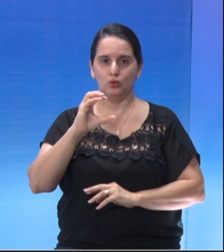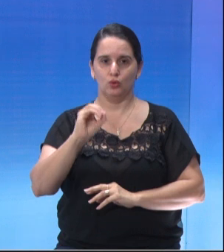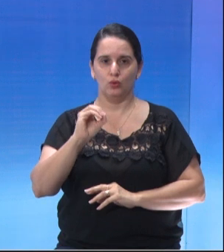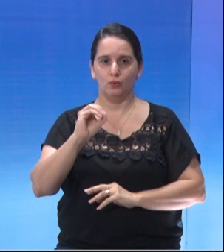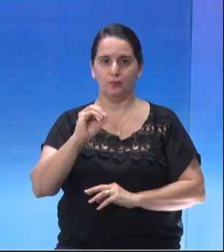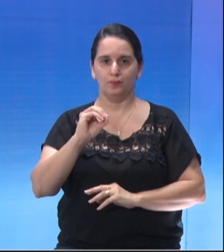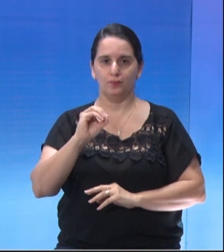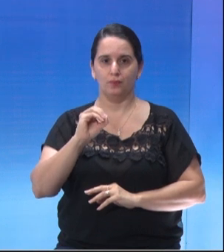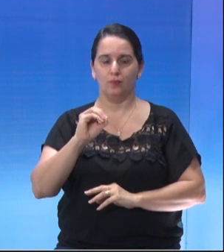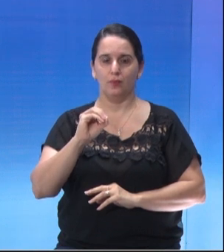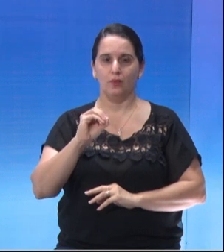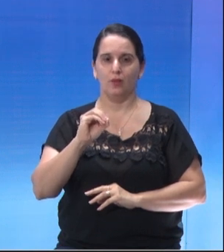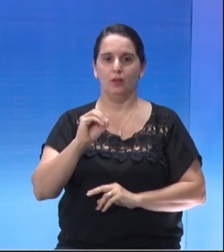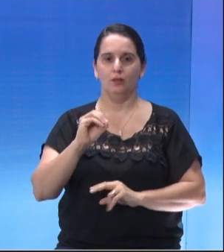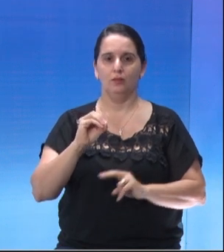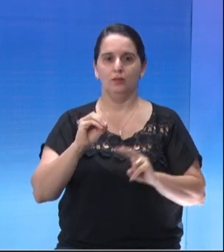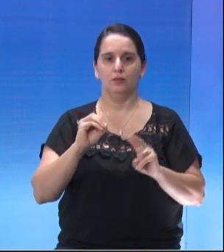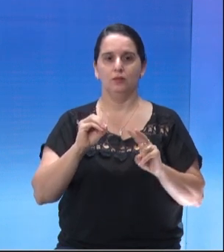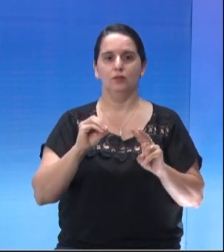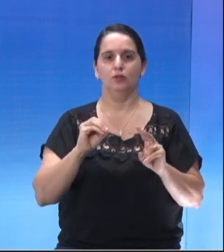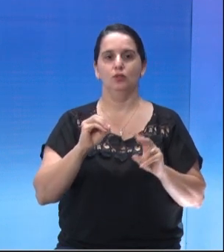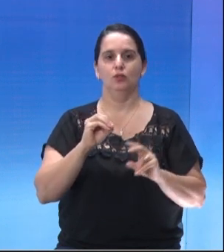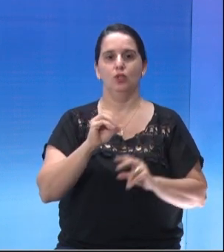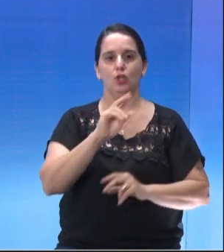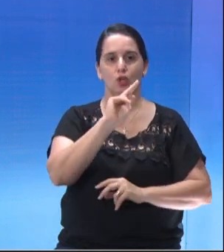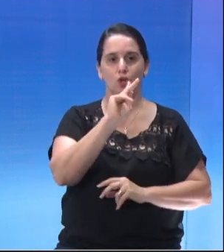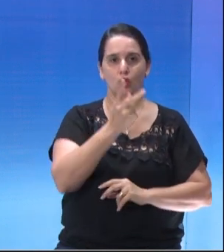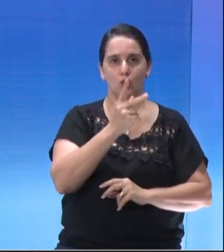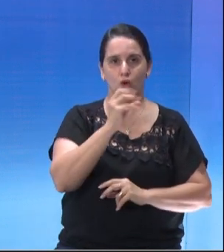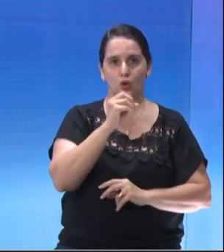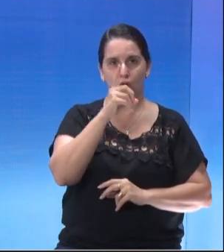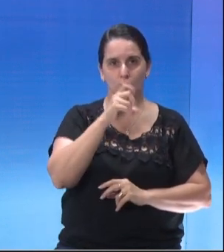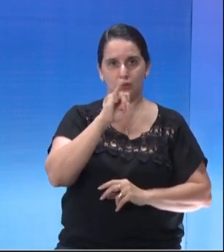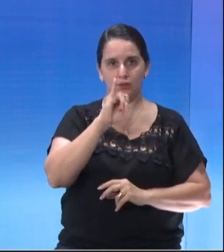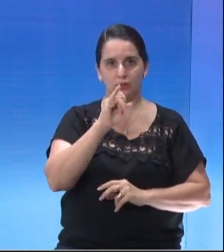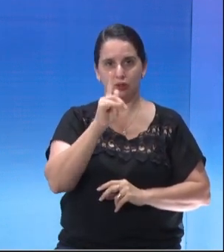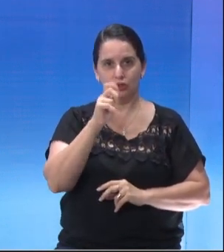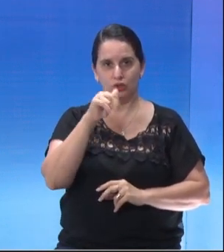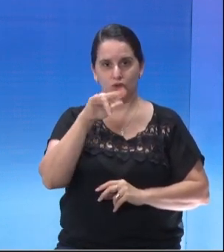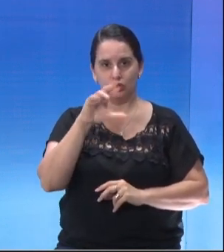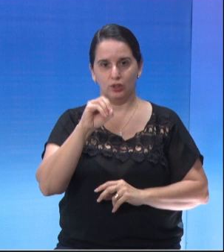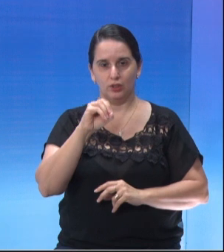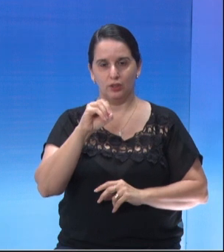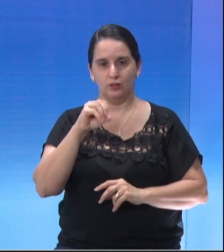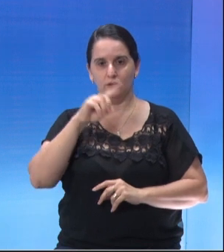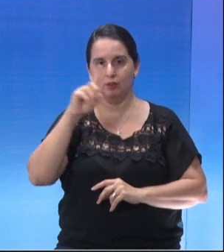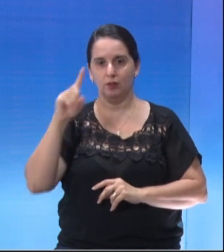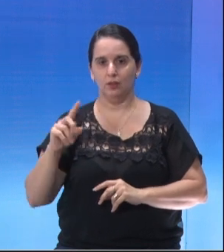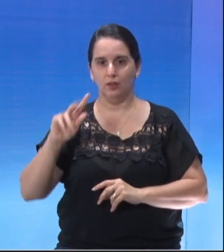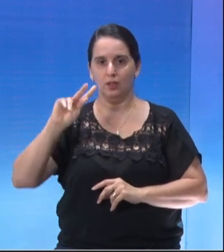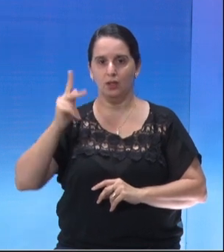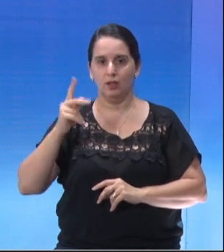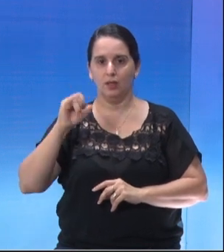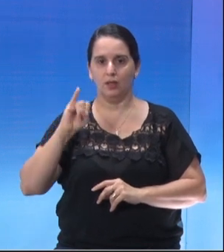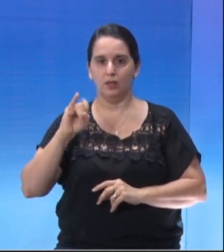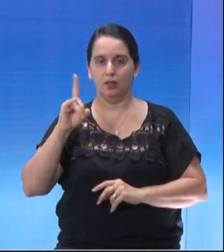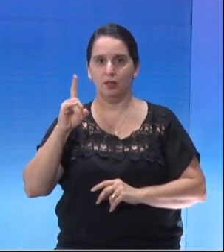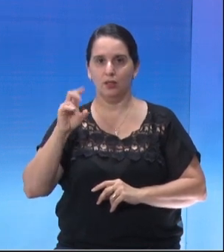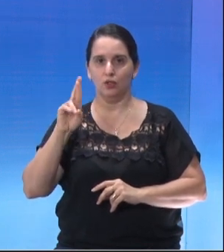a molécula de água ela é constituída por átomos de oxigênio e por átomos de